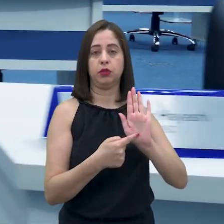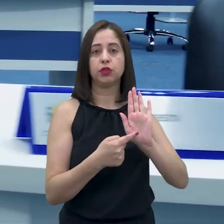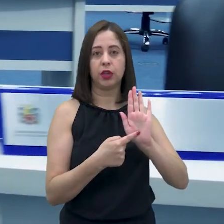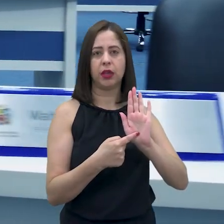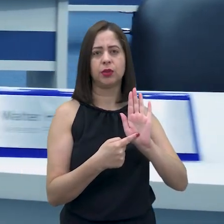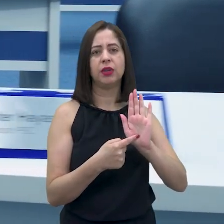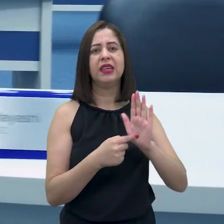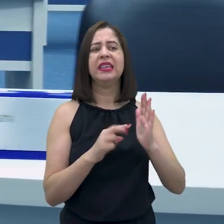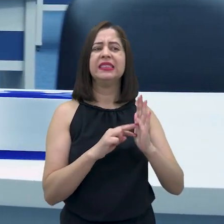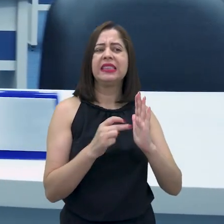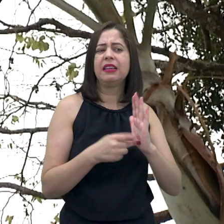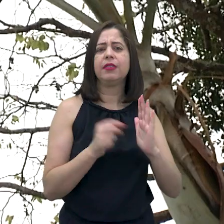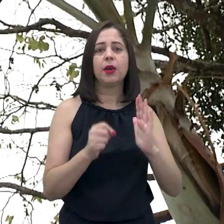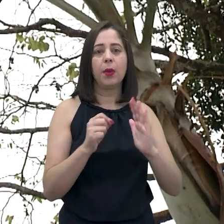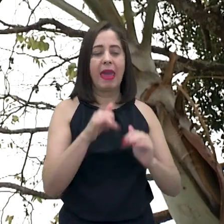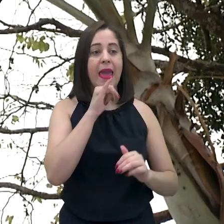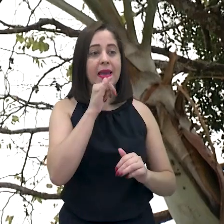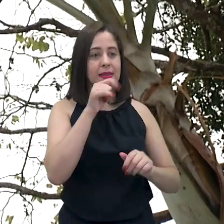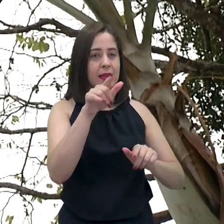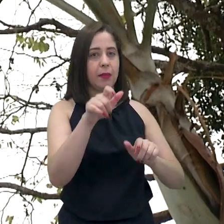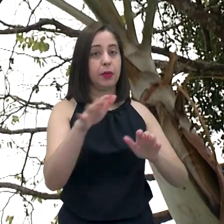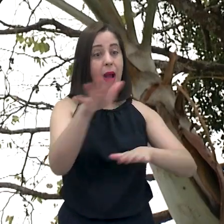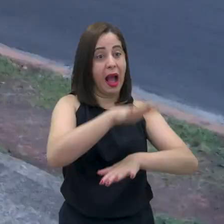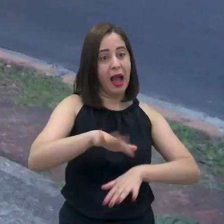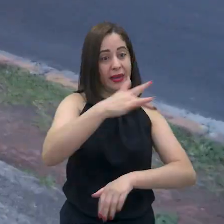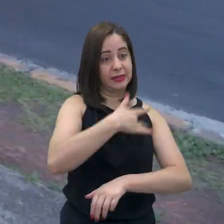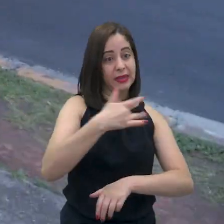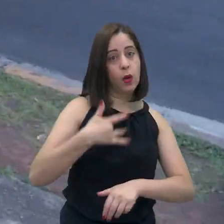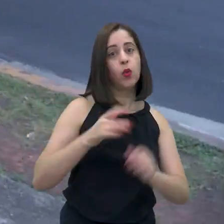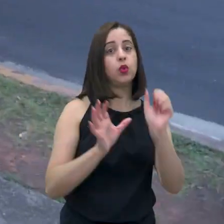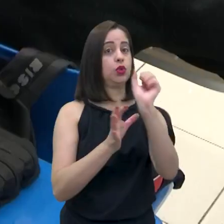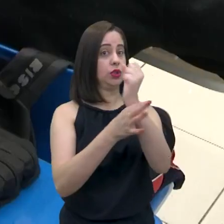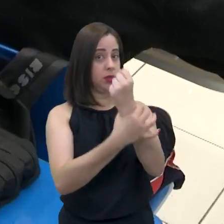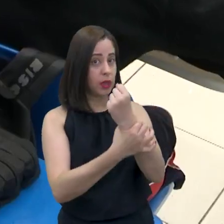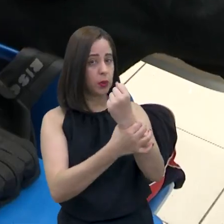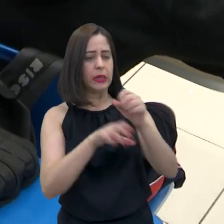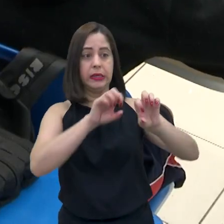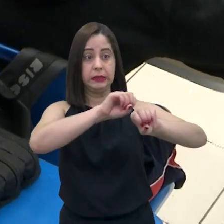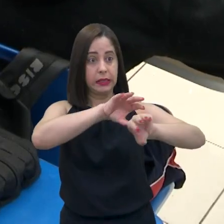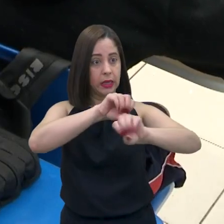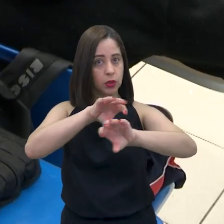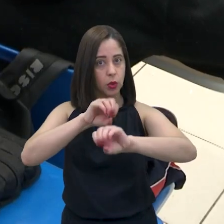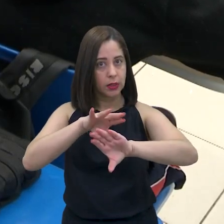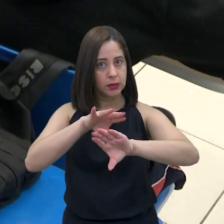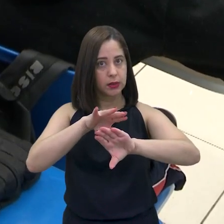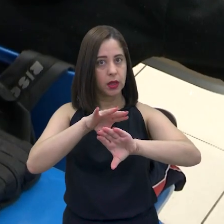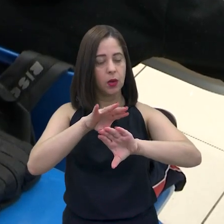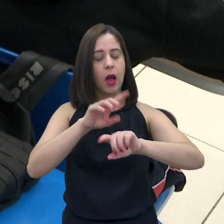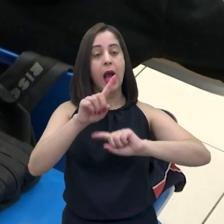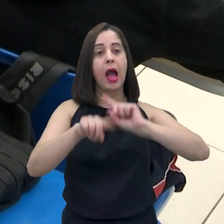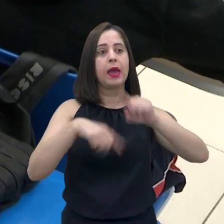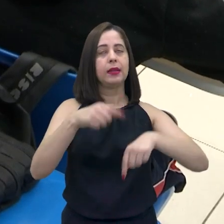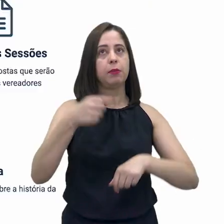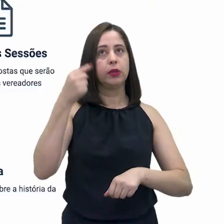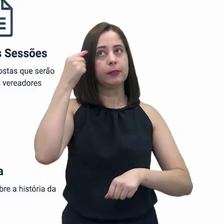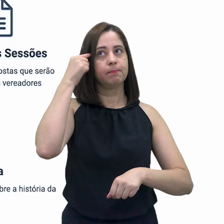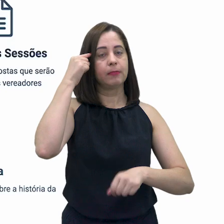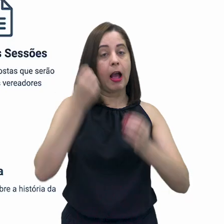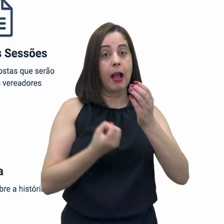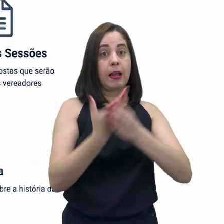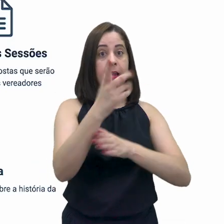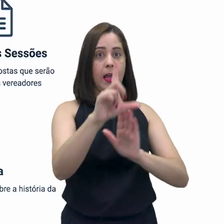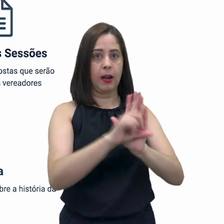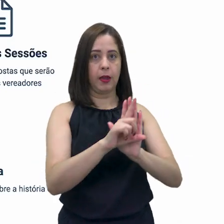prática significa transformar uma demanda da saúde, segurança ou educação em um ato normativo.